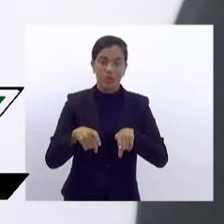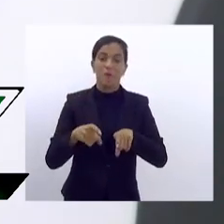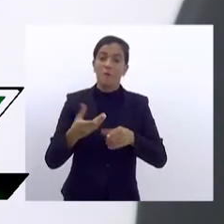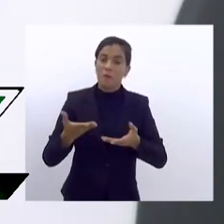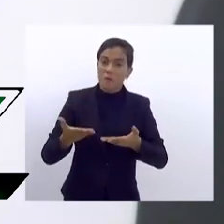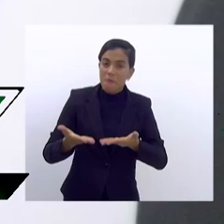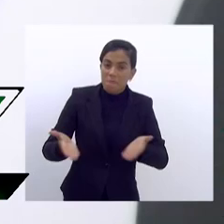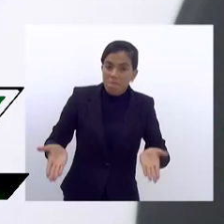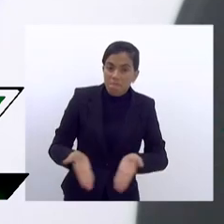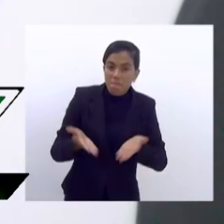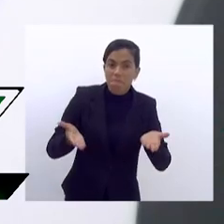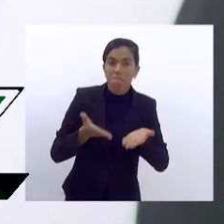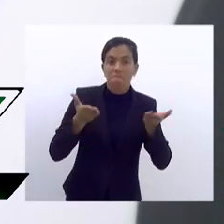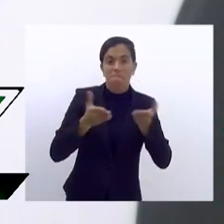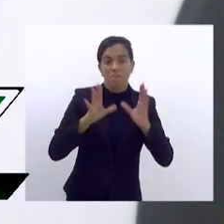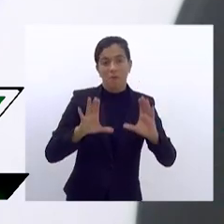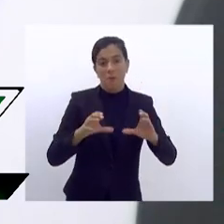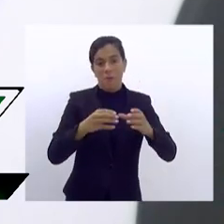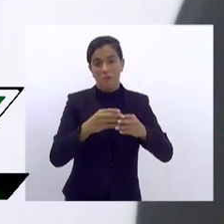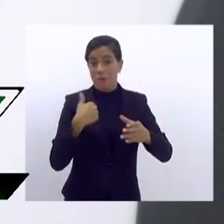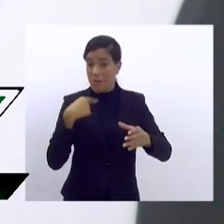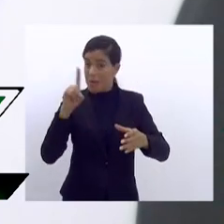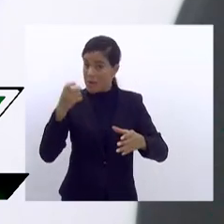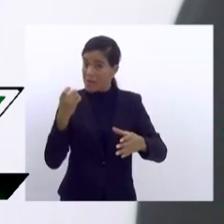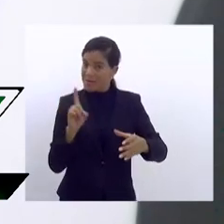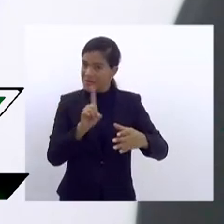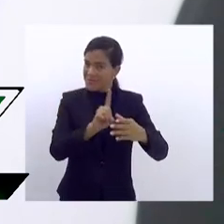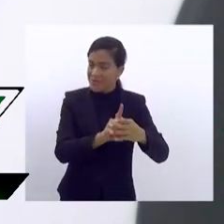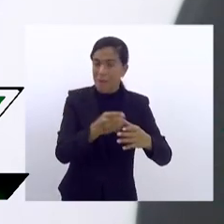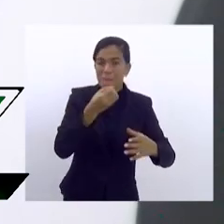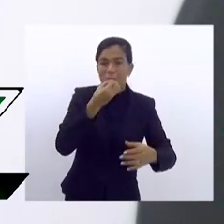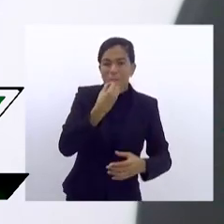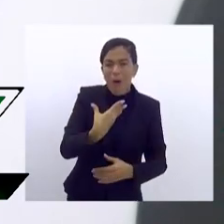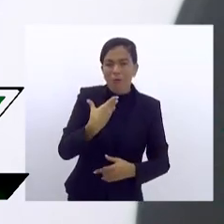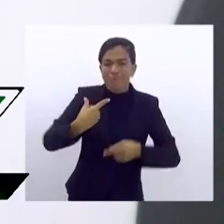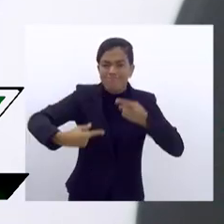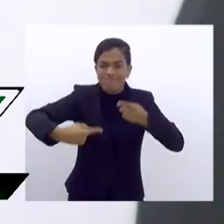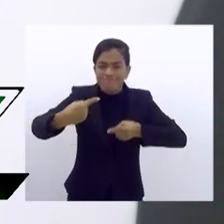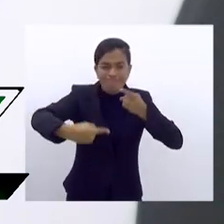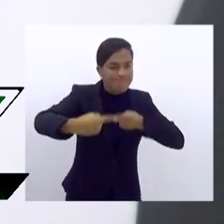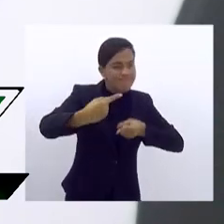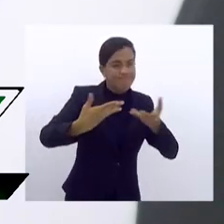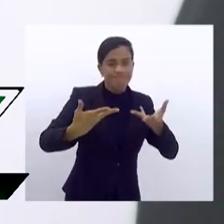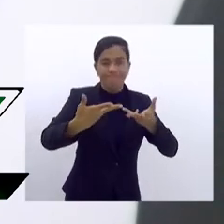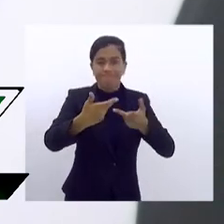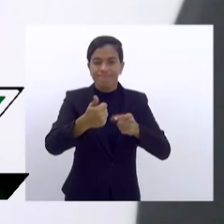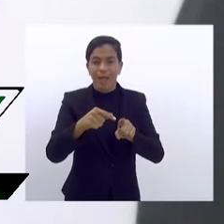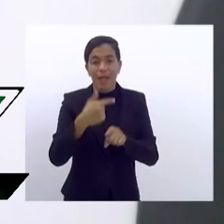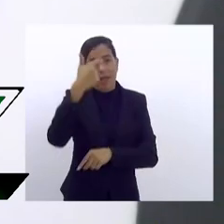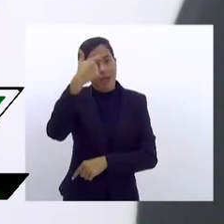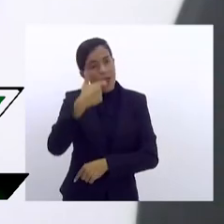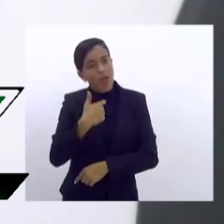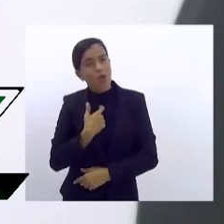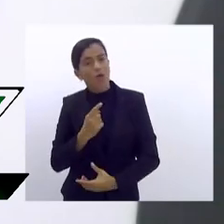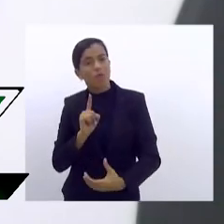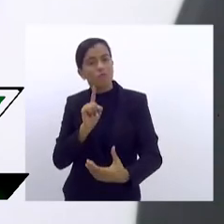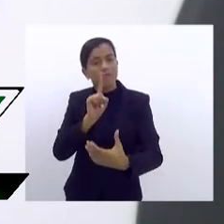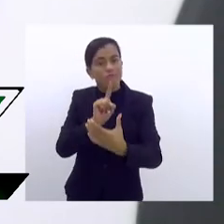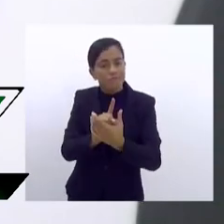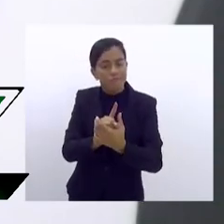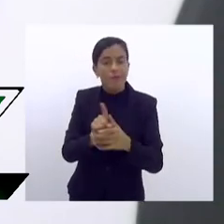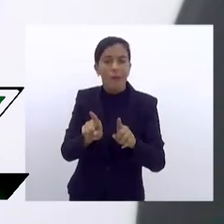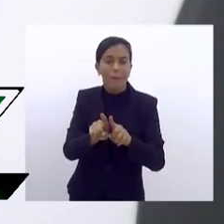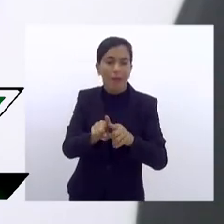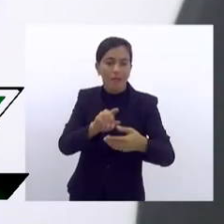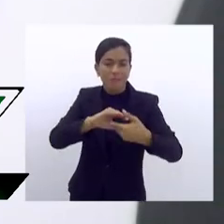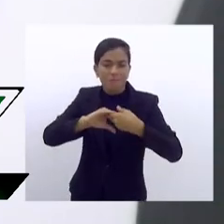naquela comissão a qual fiz parte bons e importantes debates que eu venho aqui ressaltar e saudando